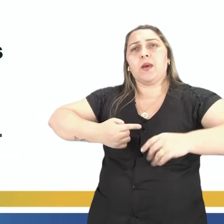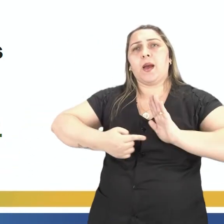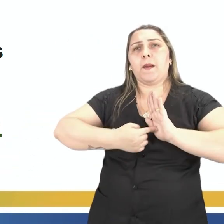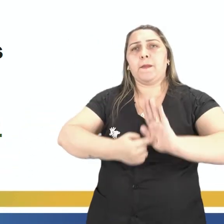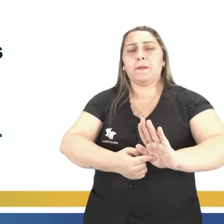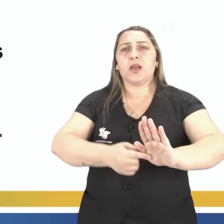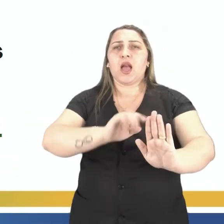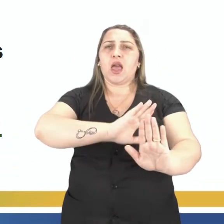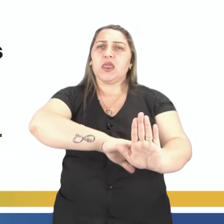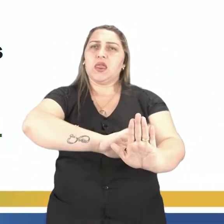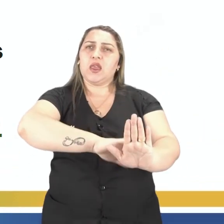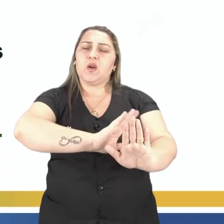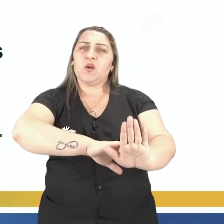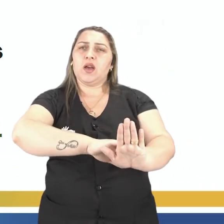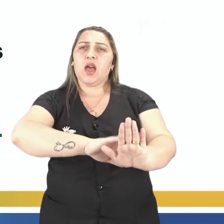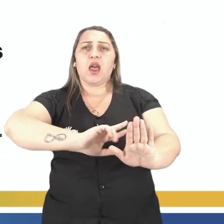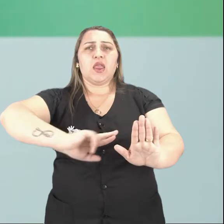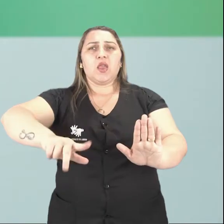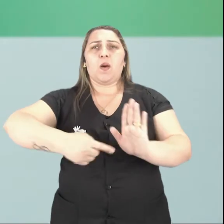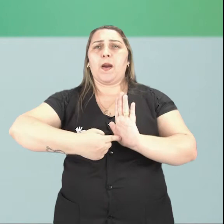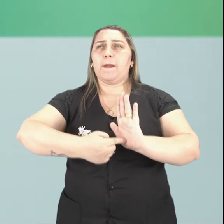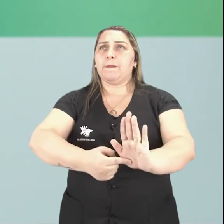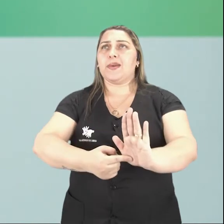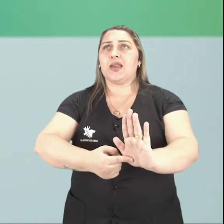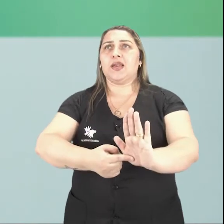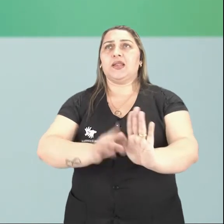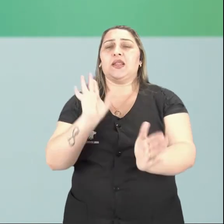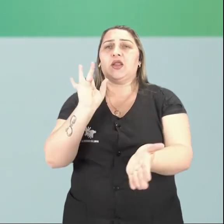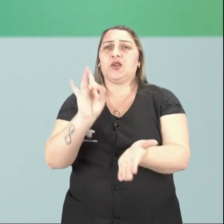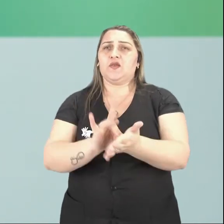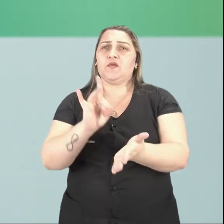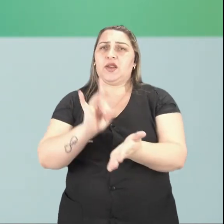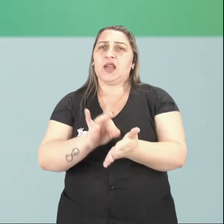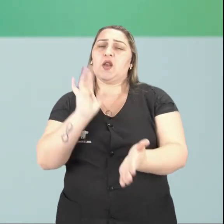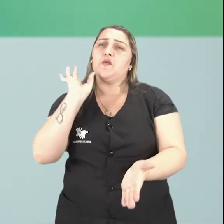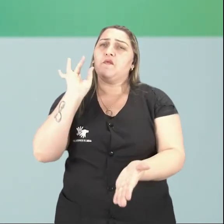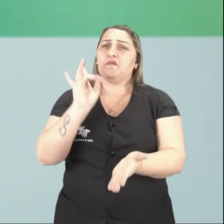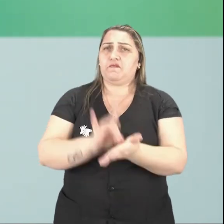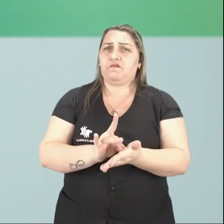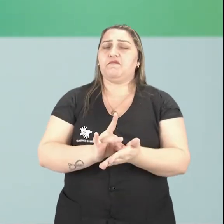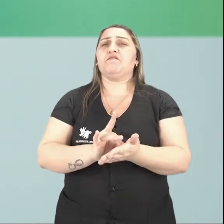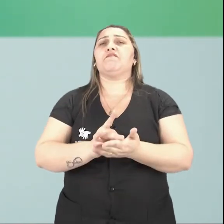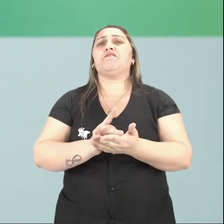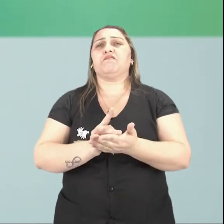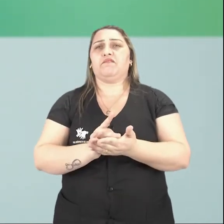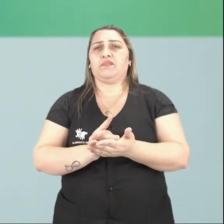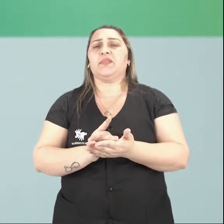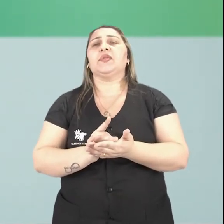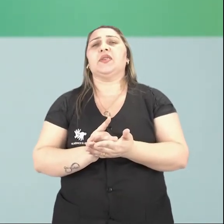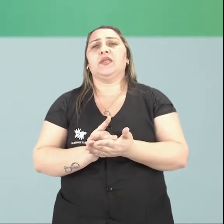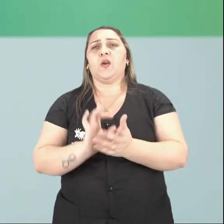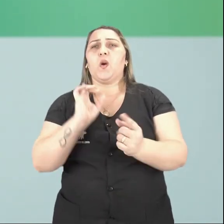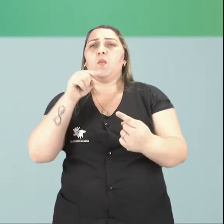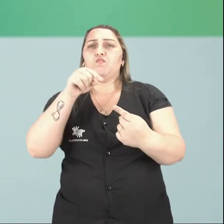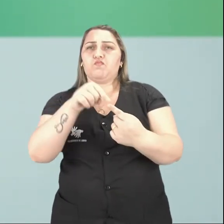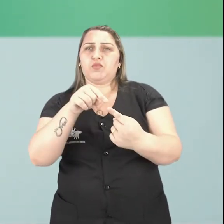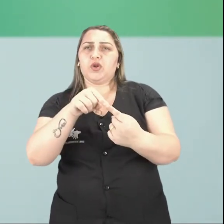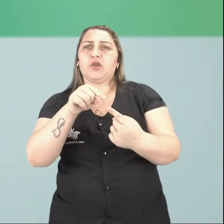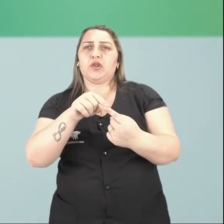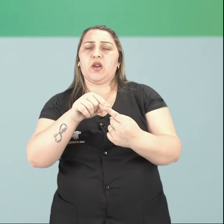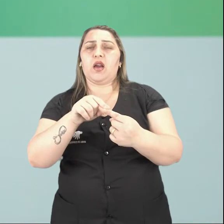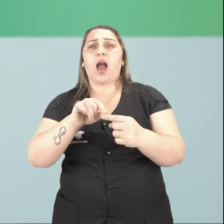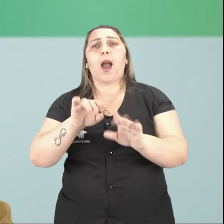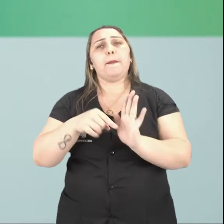sua ideologia, ele não apresenta integralmente o seu verdadeiro programa e a sua verdadeira intenção.